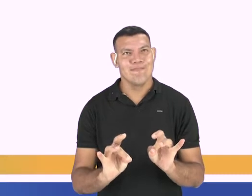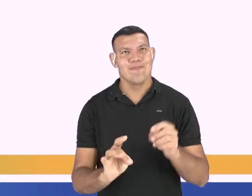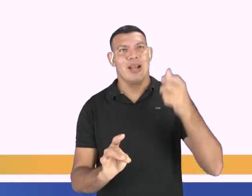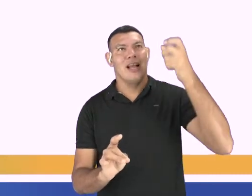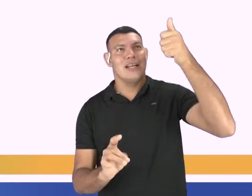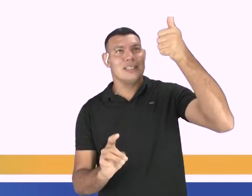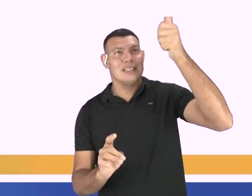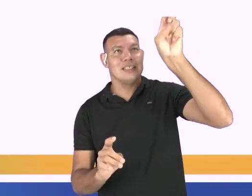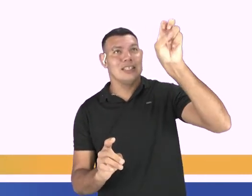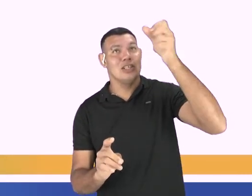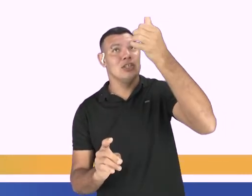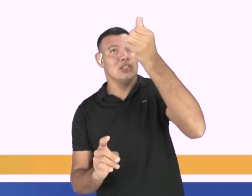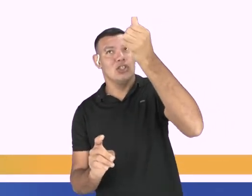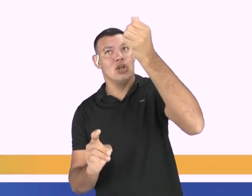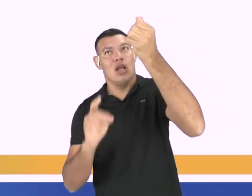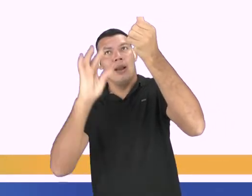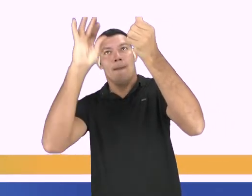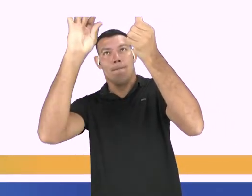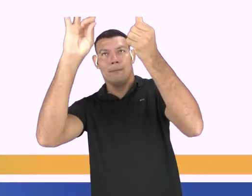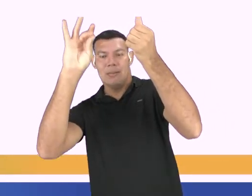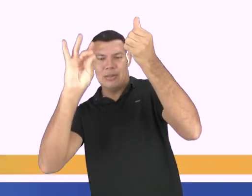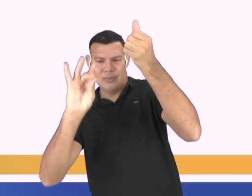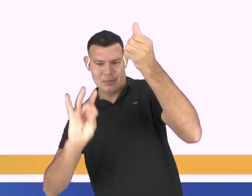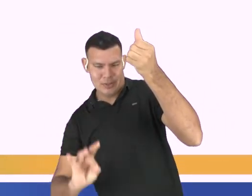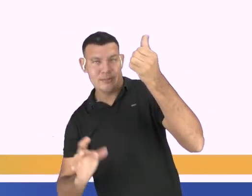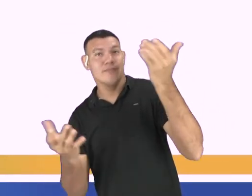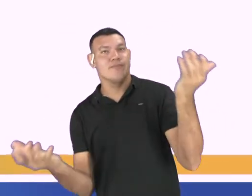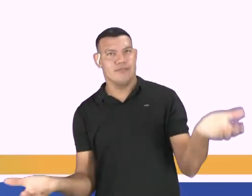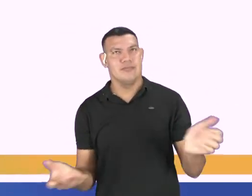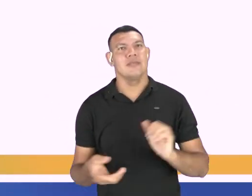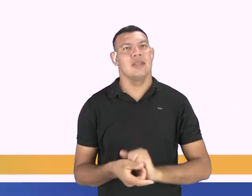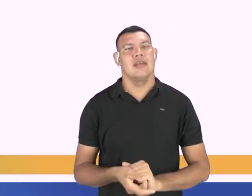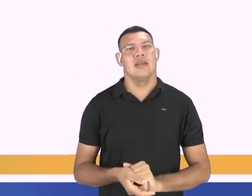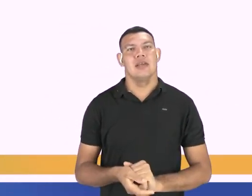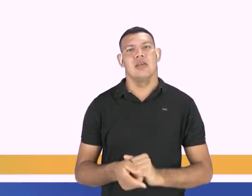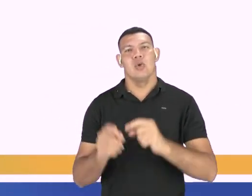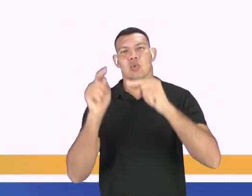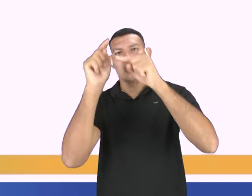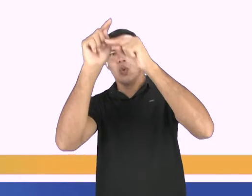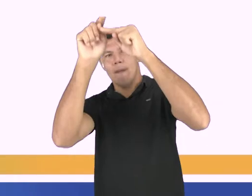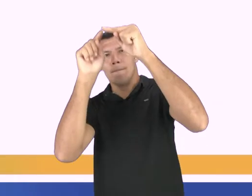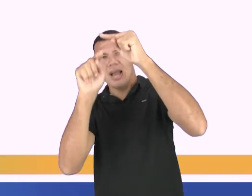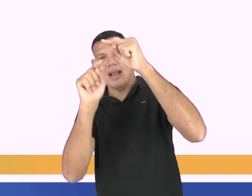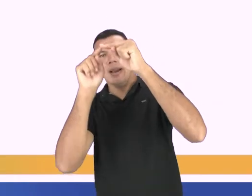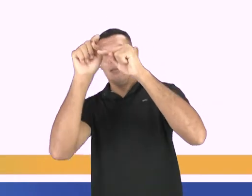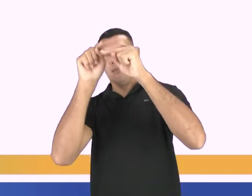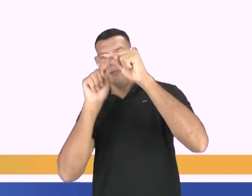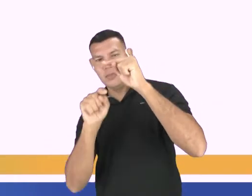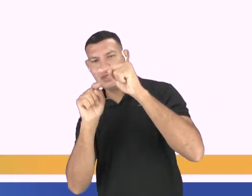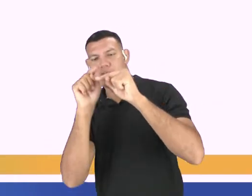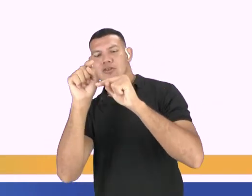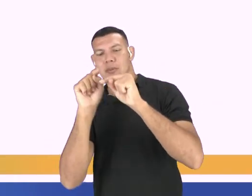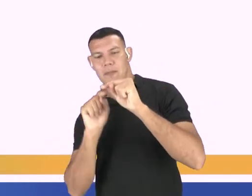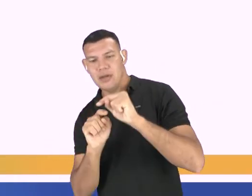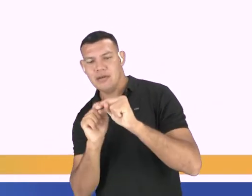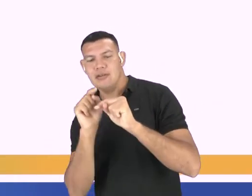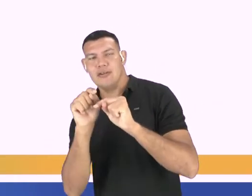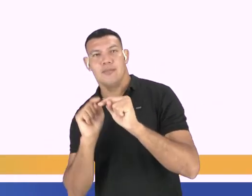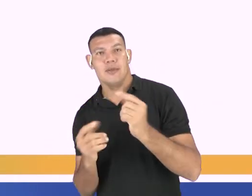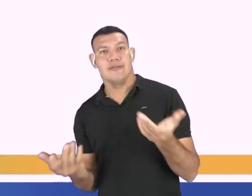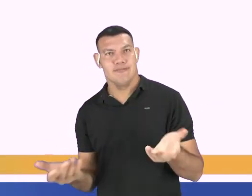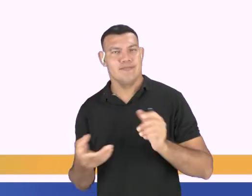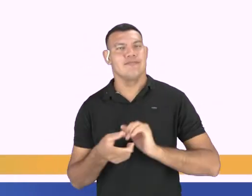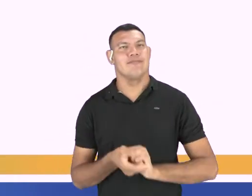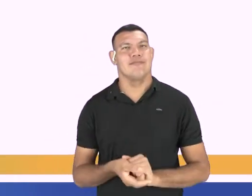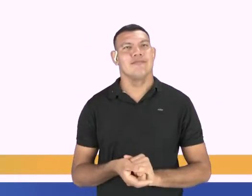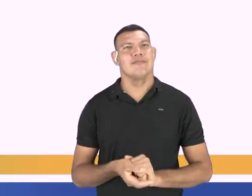Fatorar que consiste, né, em dividir sucessivas vezes aí, né, por um número primo,